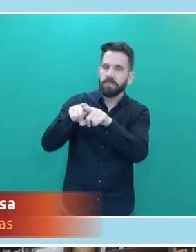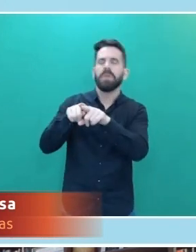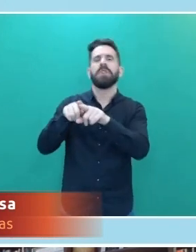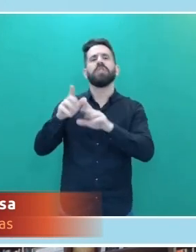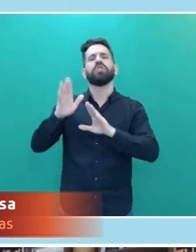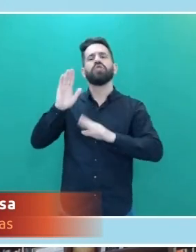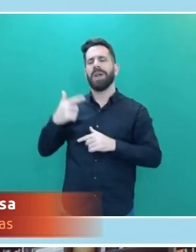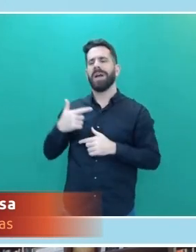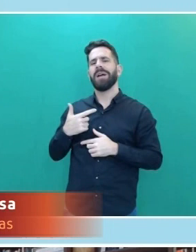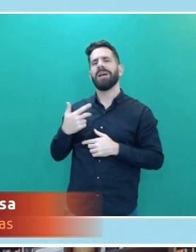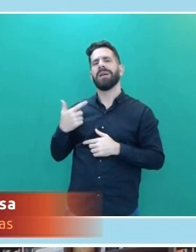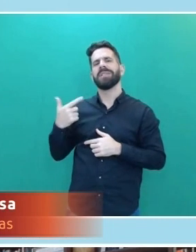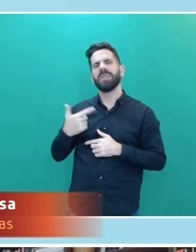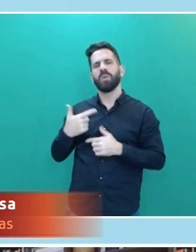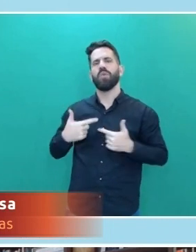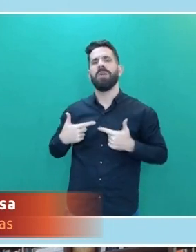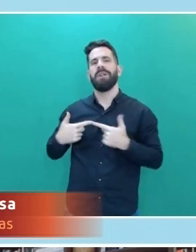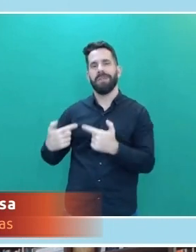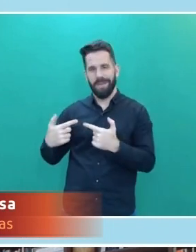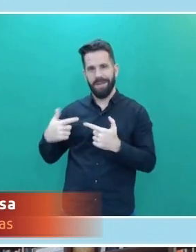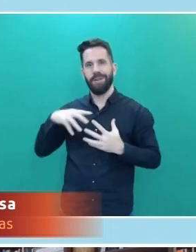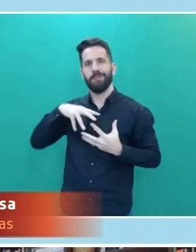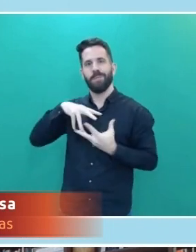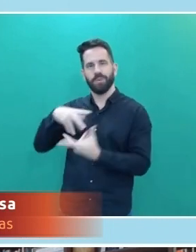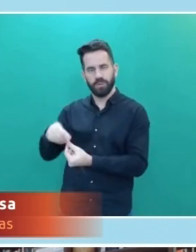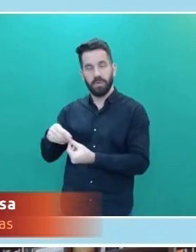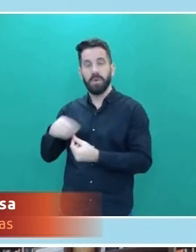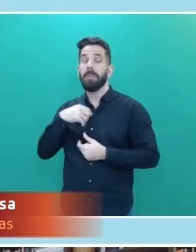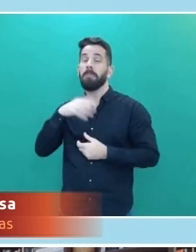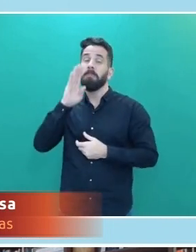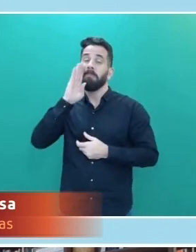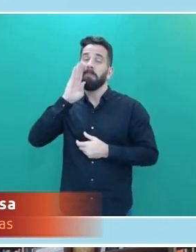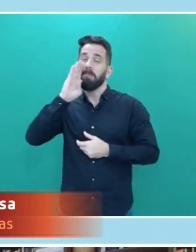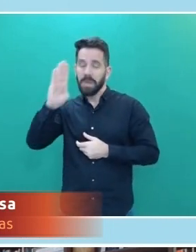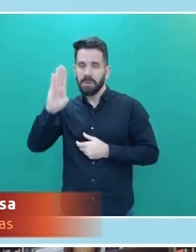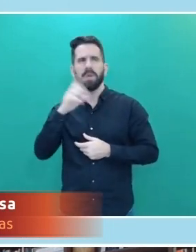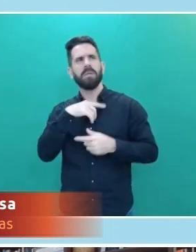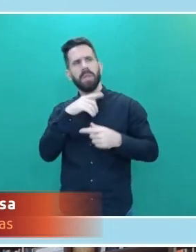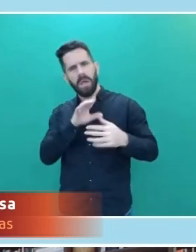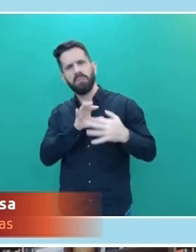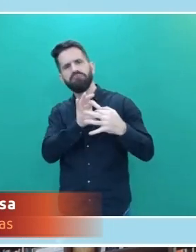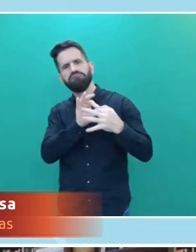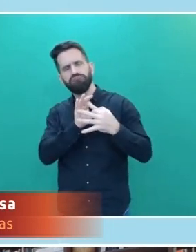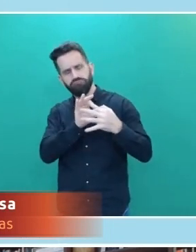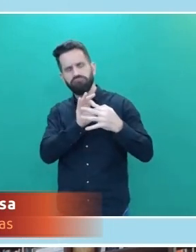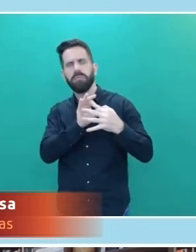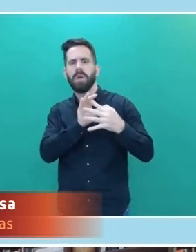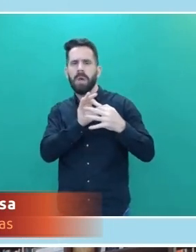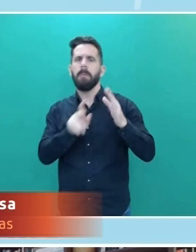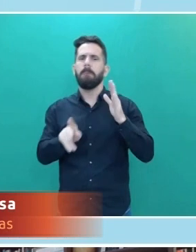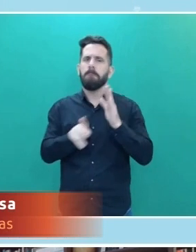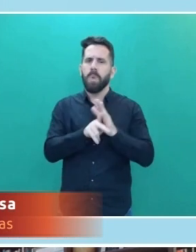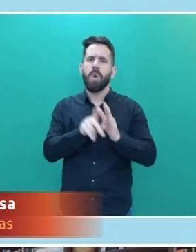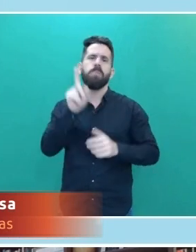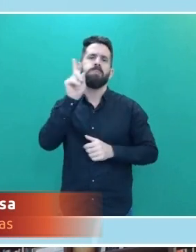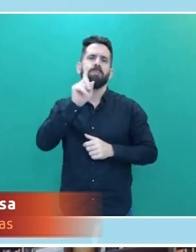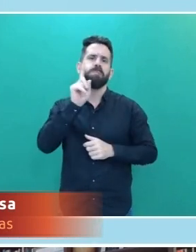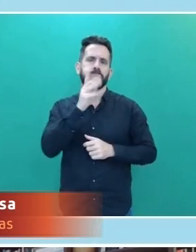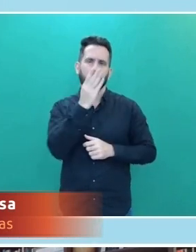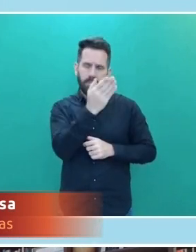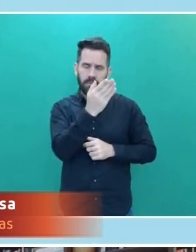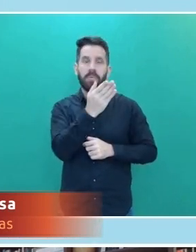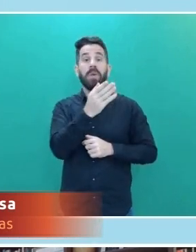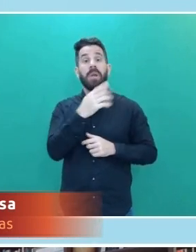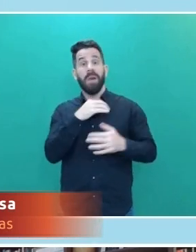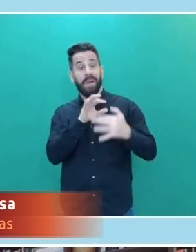de proximidade ou afastamento aos Estados Unidos. Então, a proximidade na literatura de política externa brasileira é conhecido